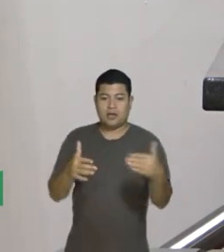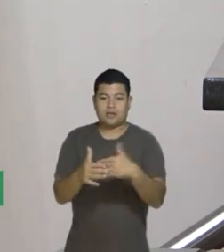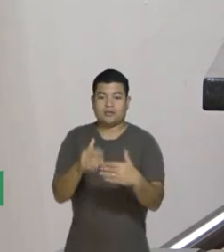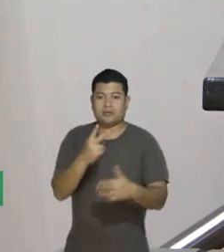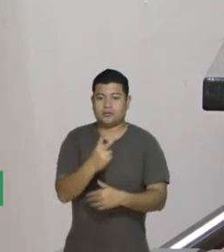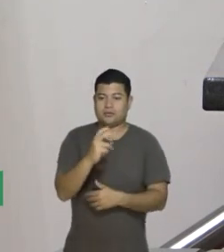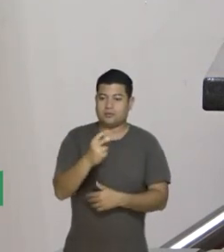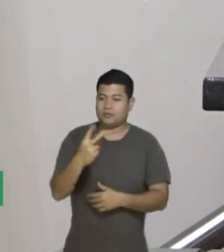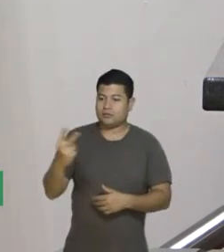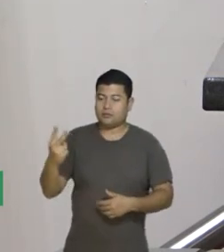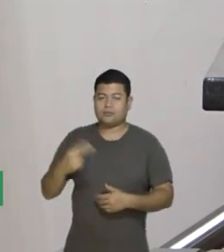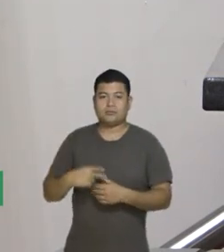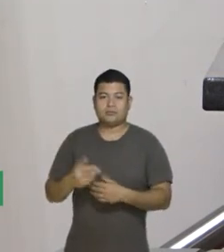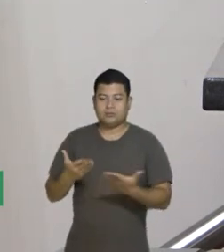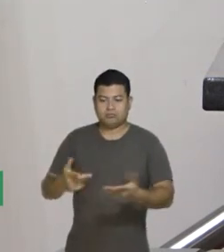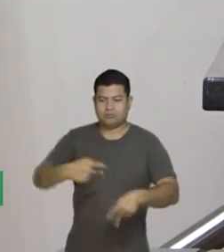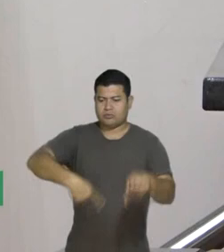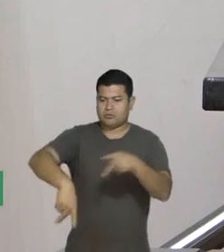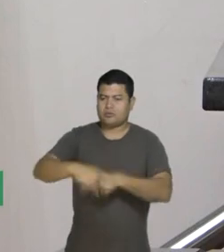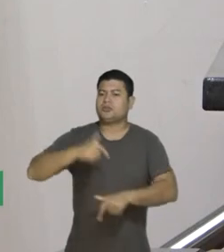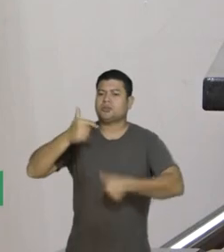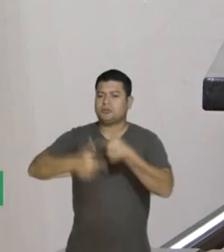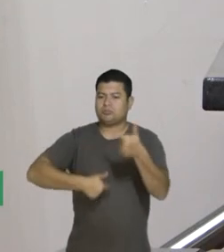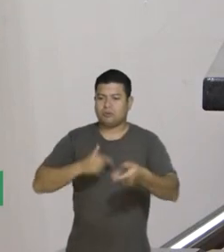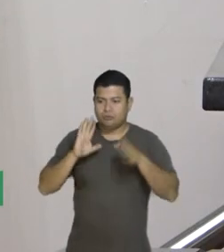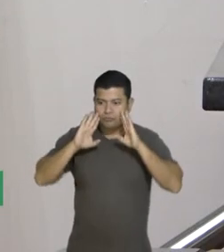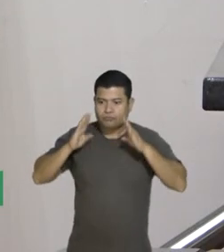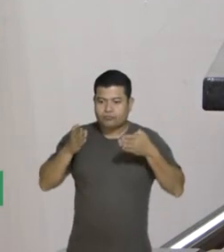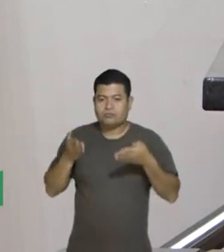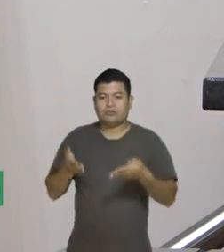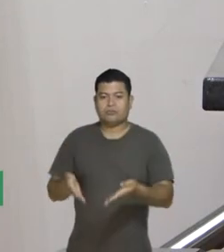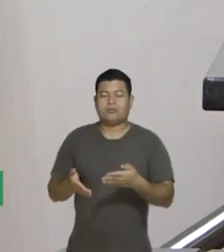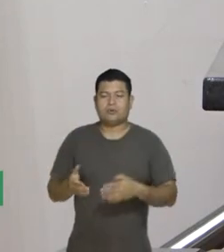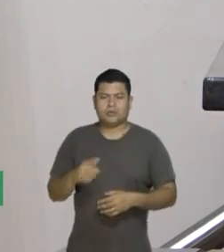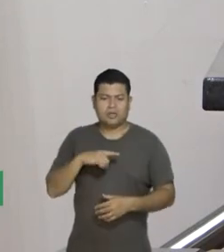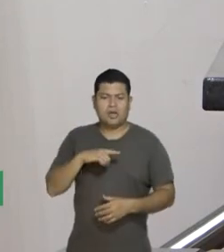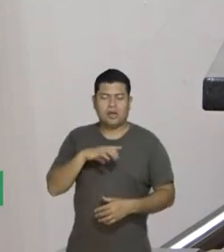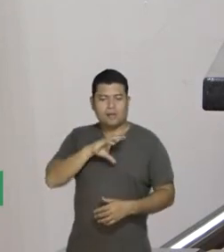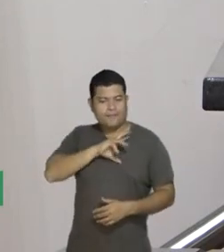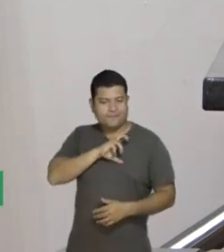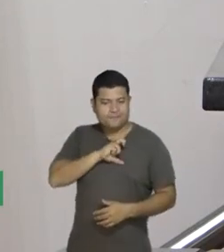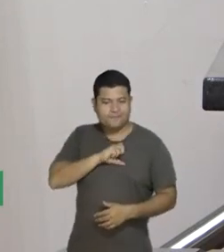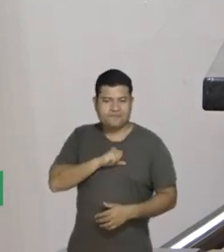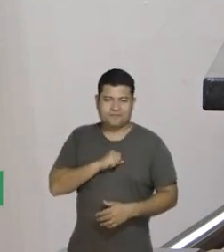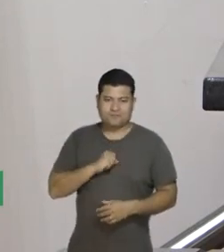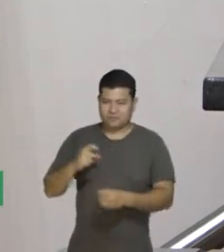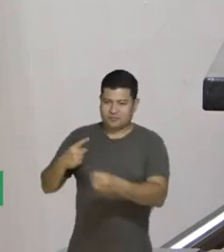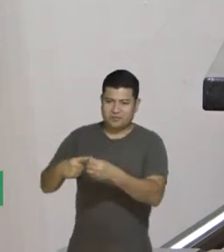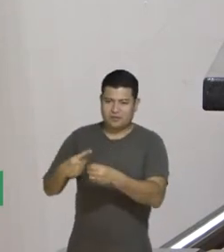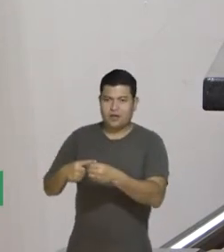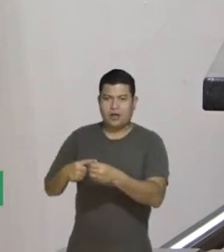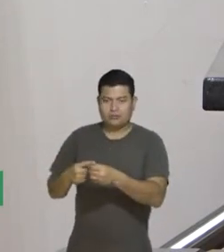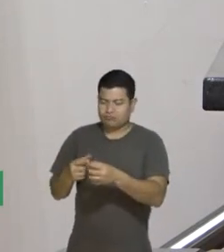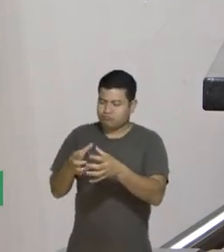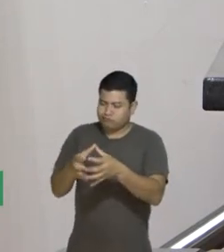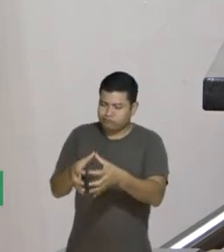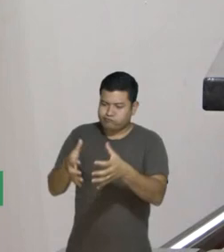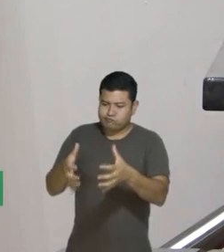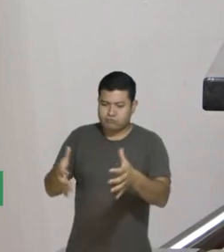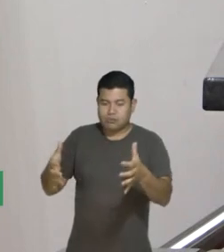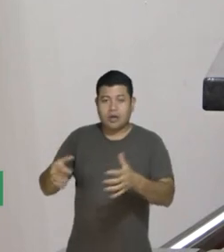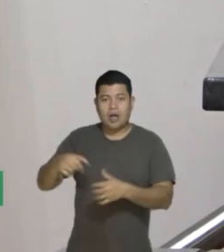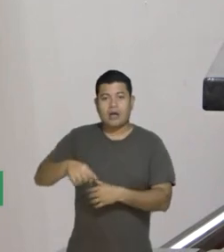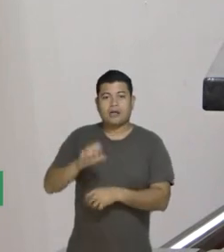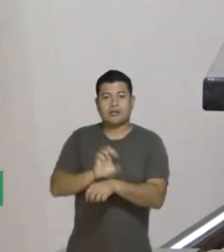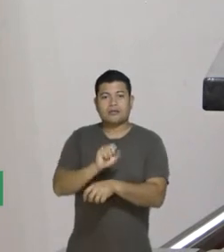População que trabalha, que se dedica com amor, que é uma cidade que é uma das mais cresce em Santa Catarina, que